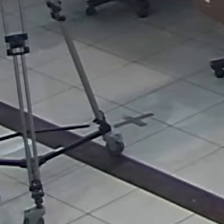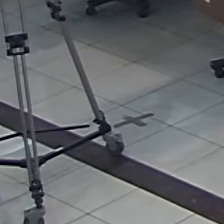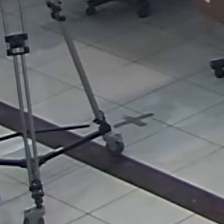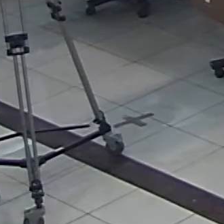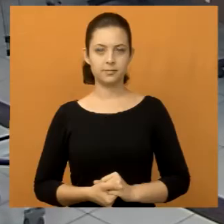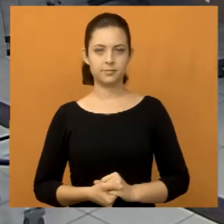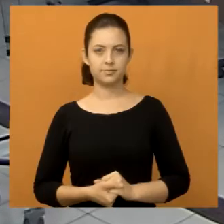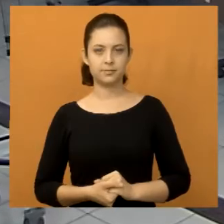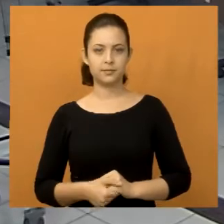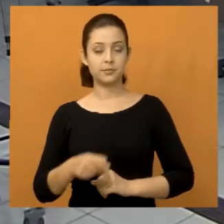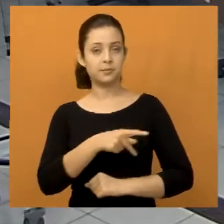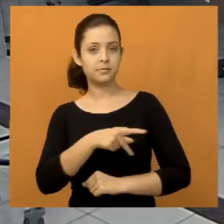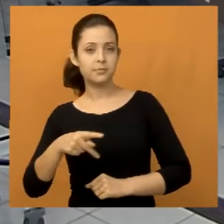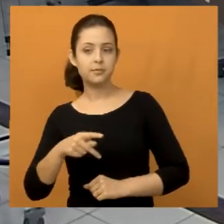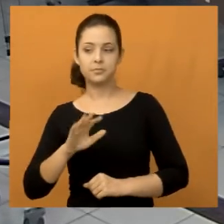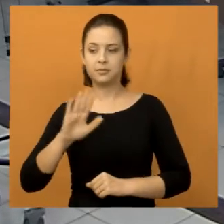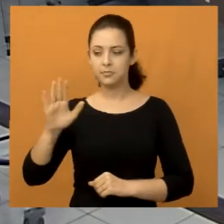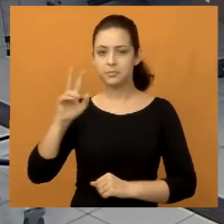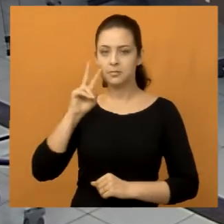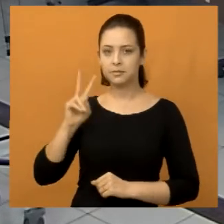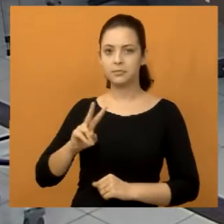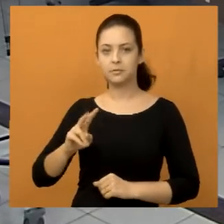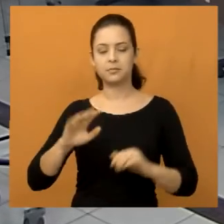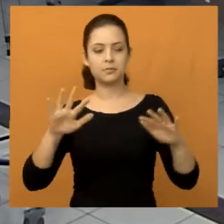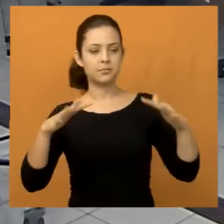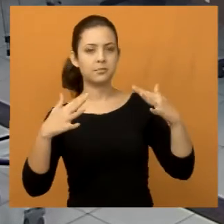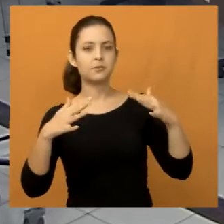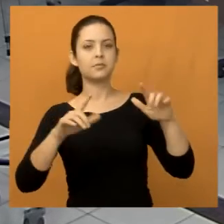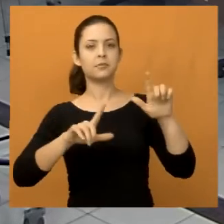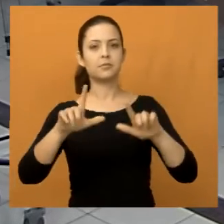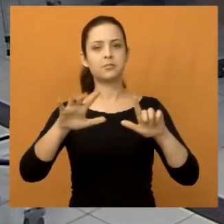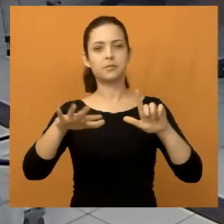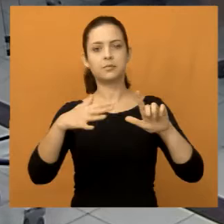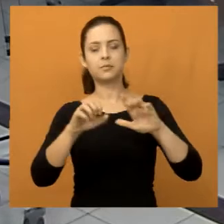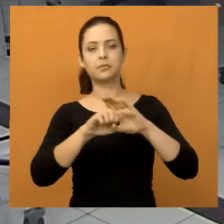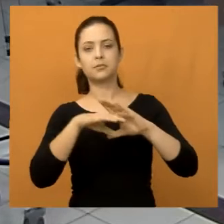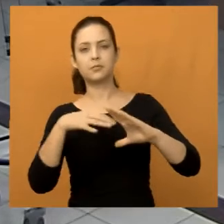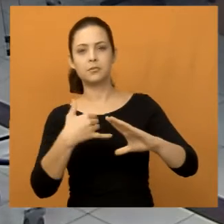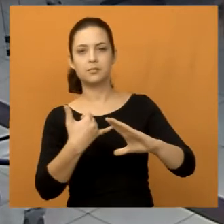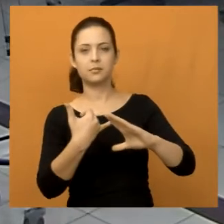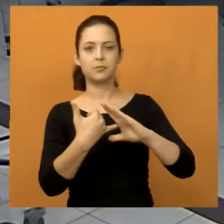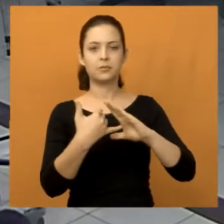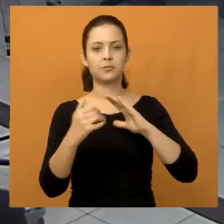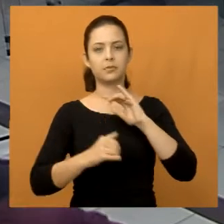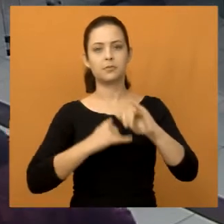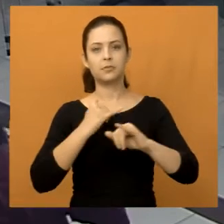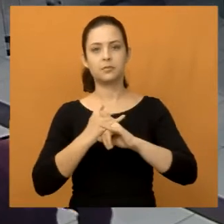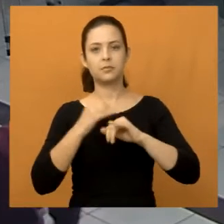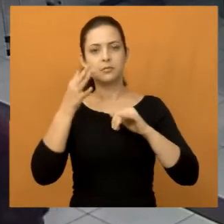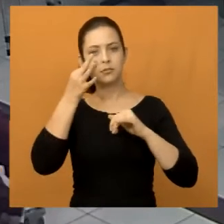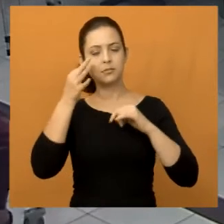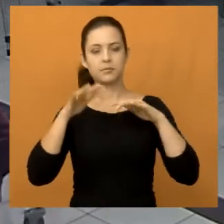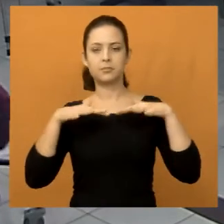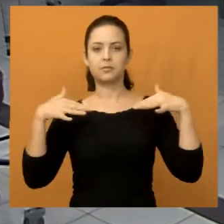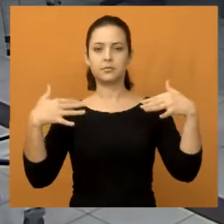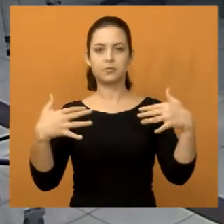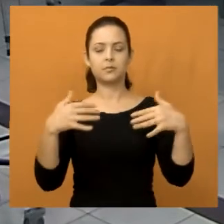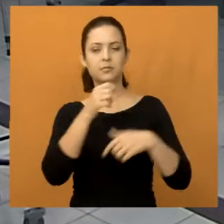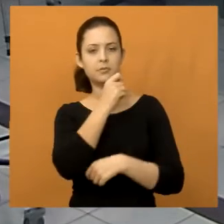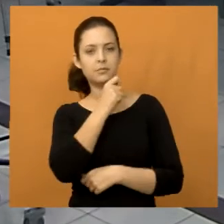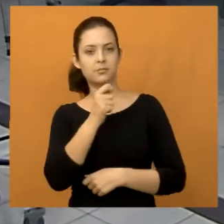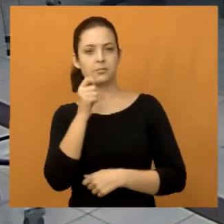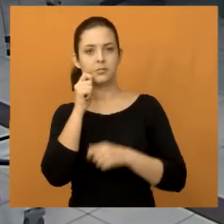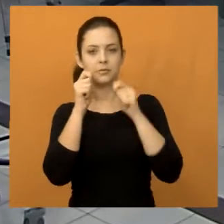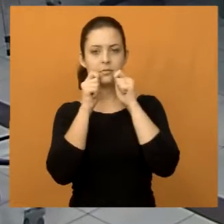Senhorita presidente, senhoras e senhores vereadores, espectador que nos assiste aí através da TV Câmara, público presente aqui na galeria, os